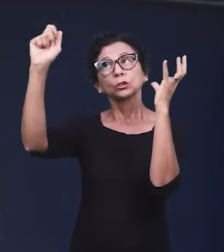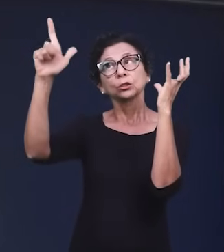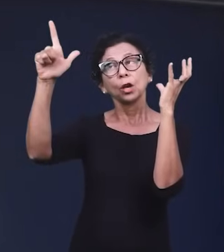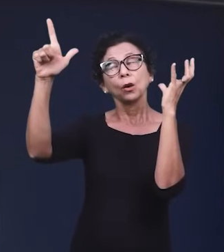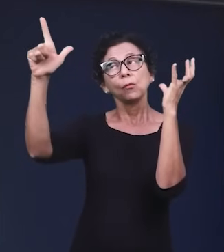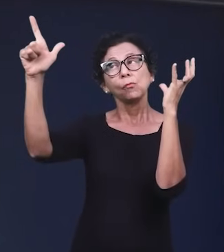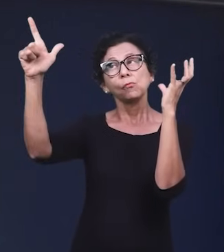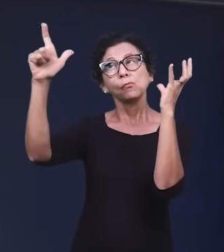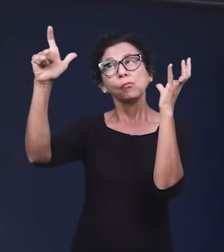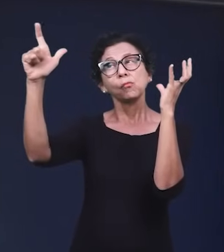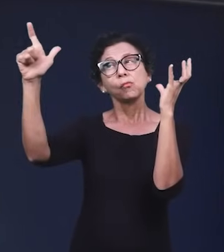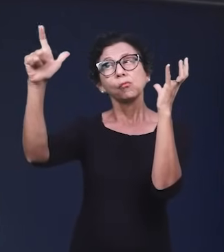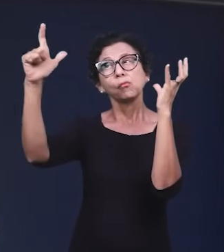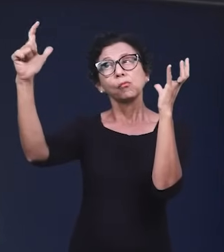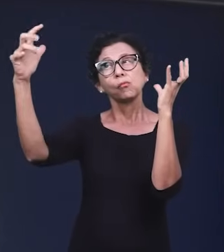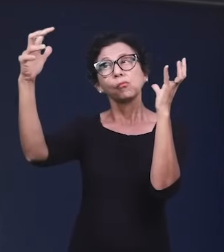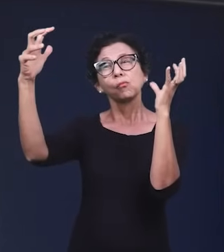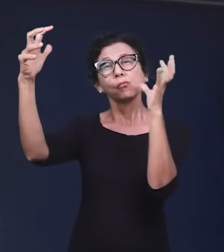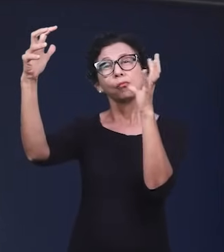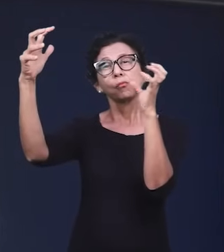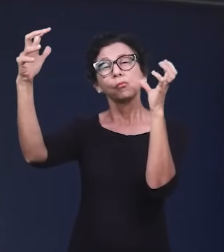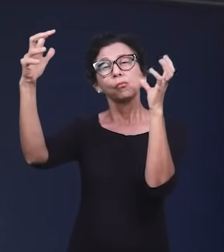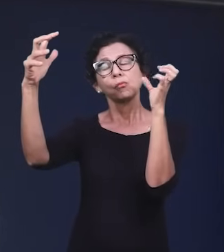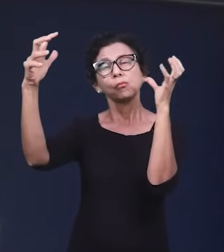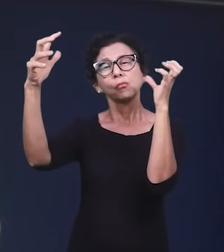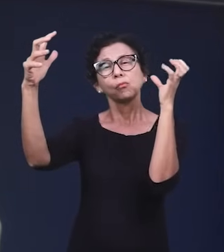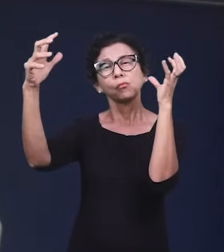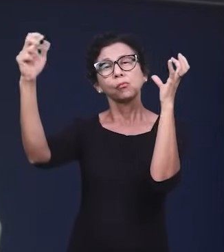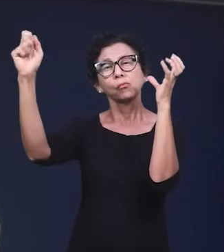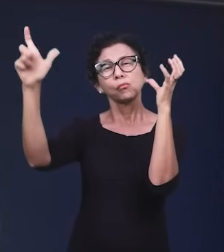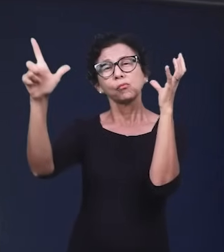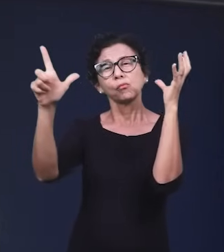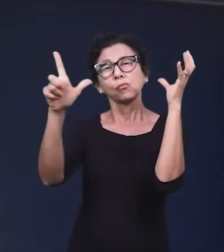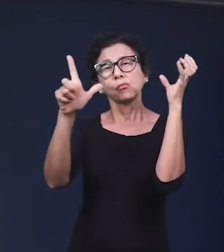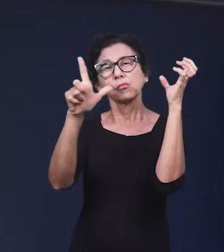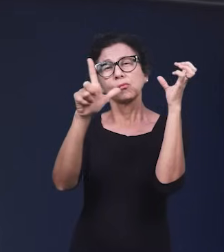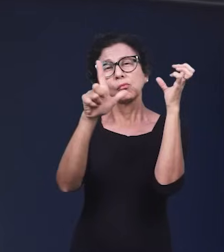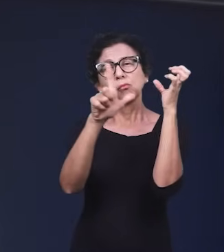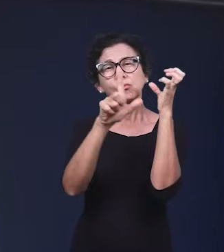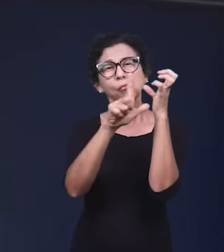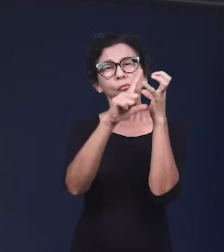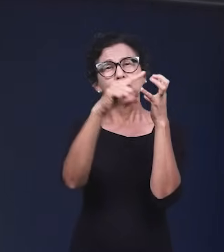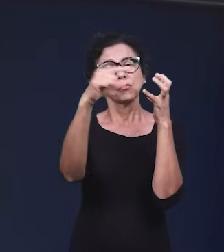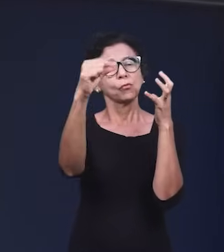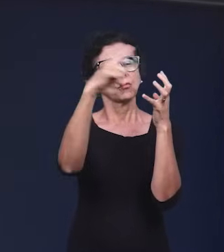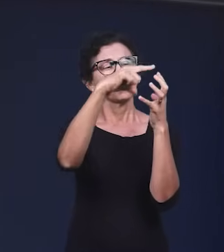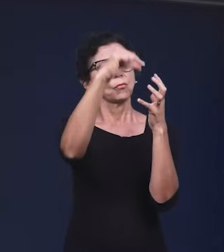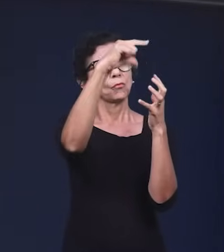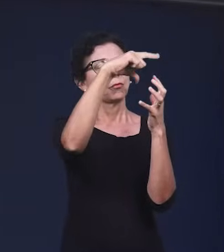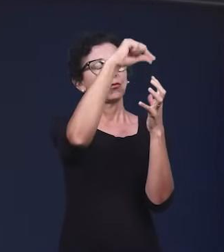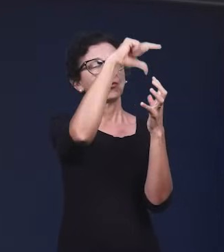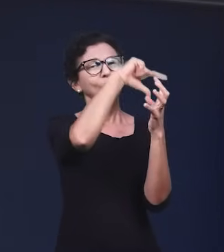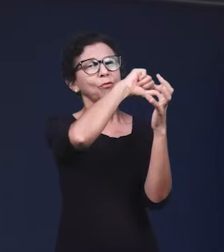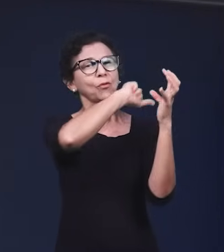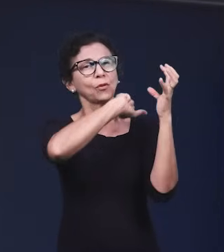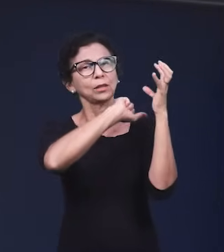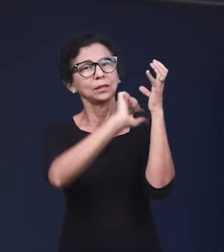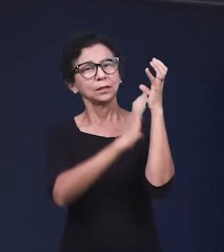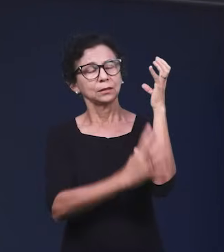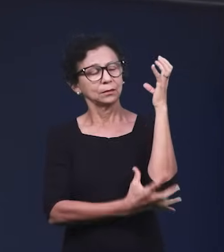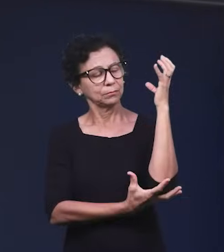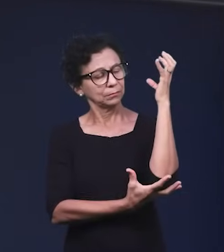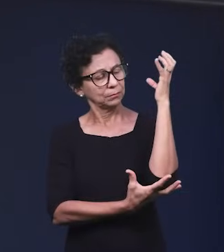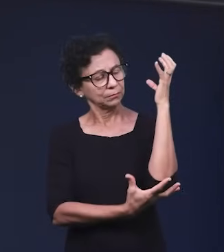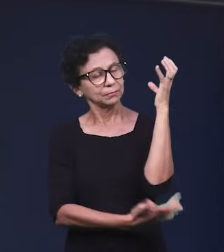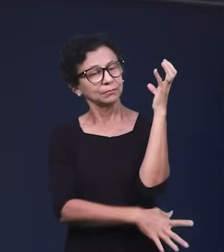ali nas folhas elas fazem essa absorção da luz né e a fase bioquímica né vamos dizer